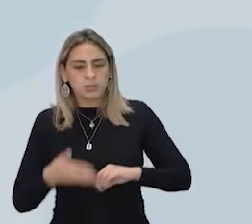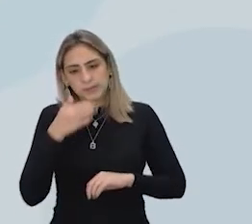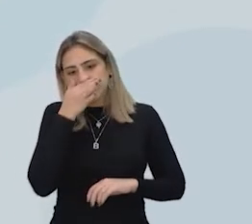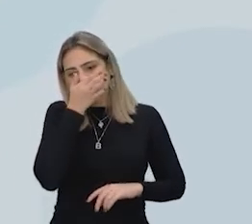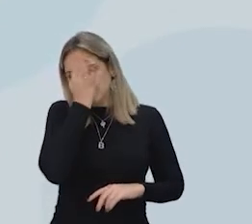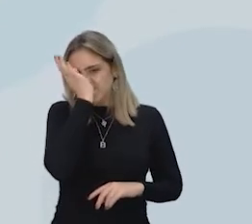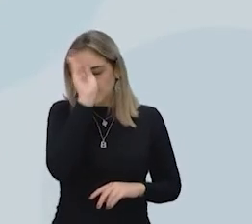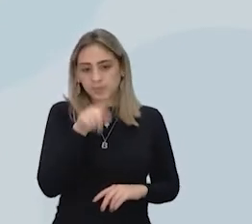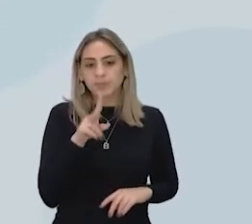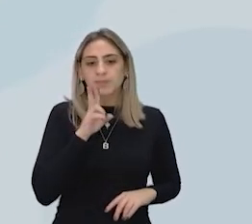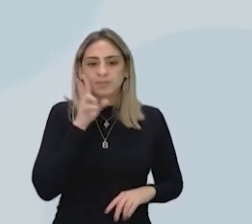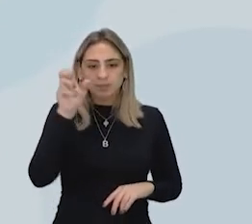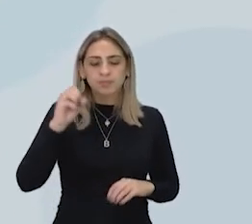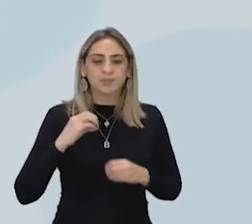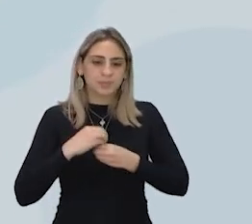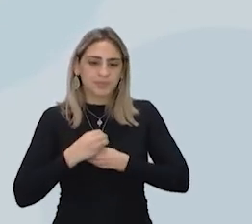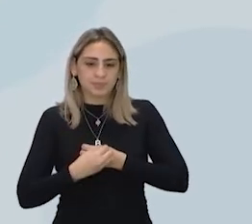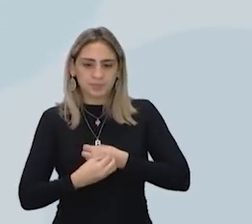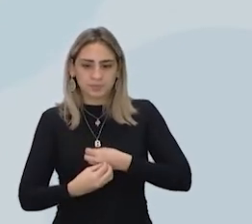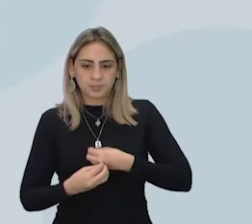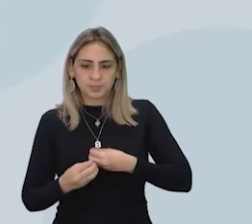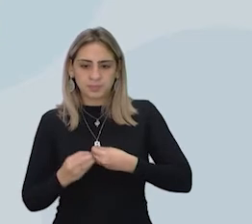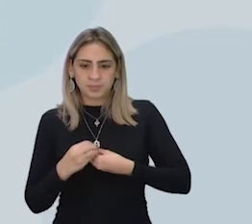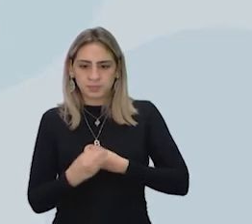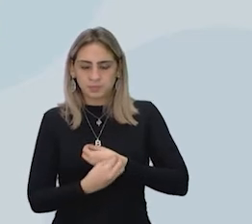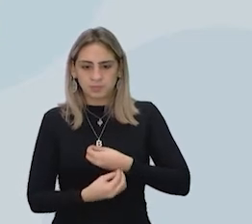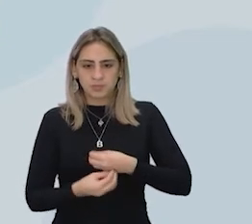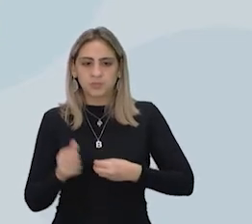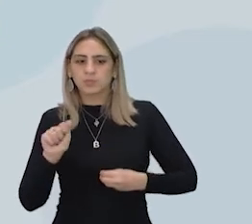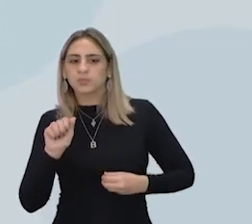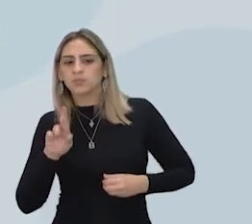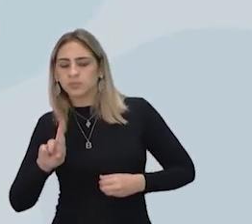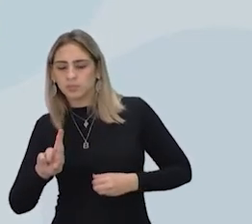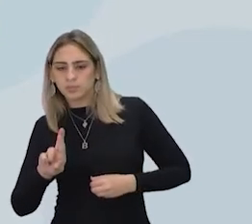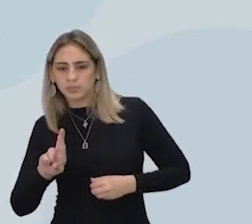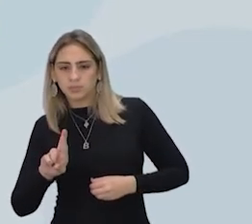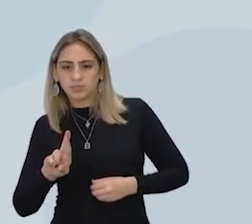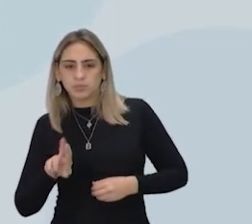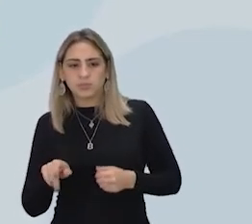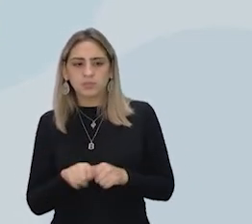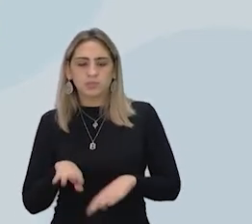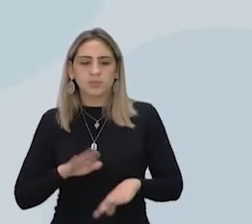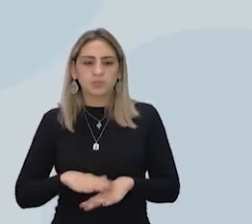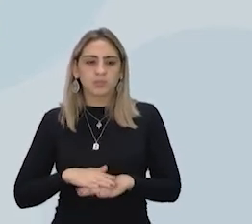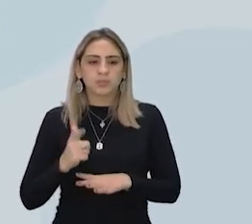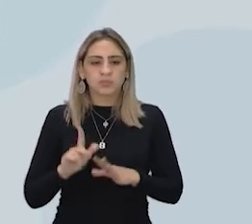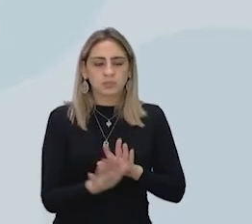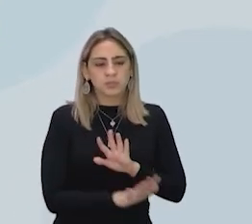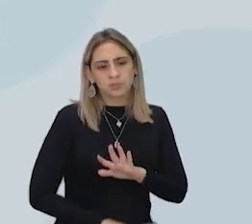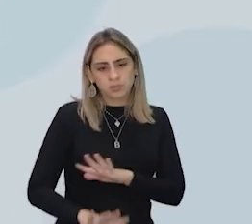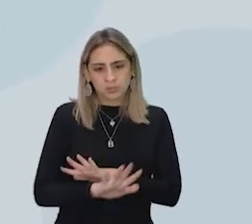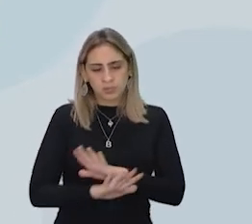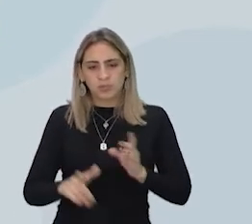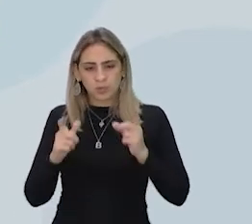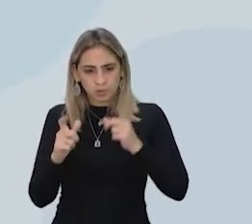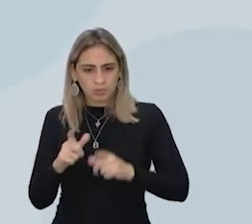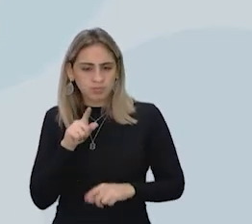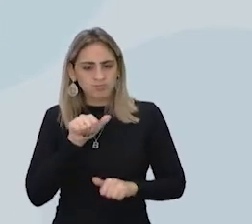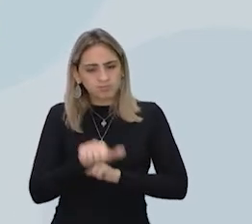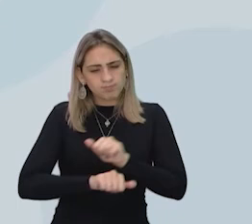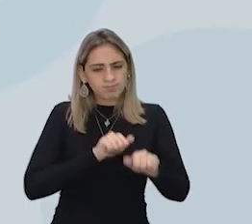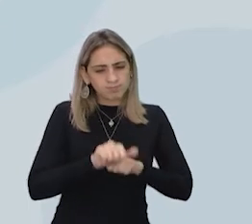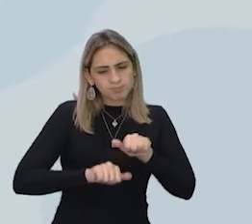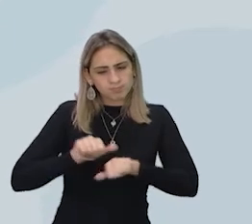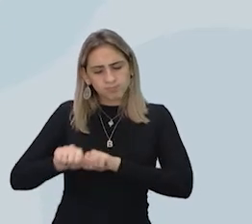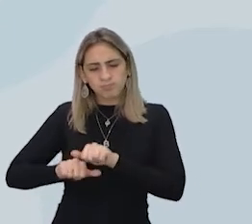a força que as moléculas de ar, por isso atmosférica, exercem sobre o ambiente. E ela varia de acordo com a